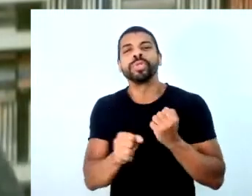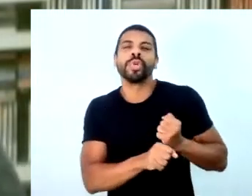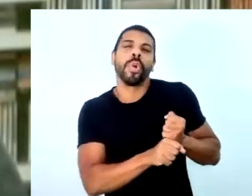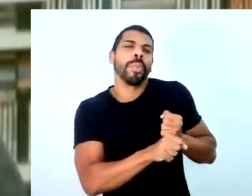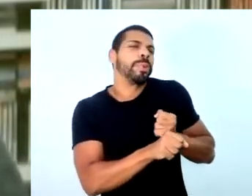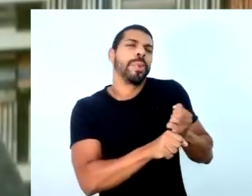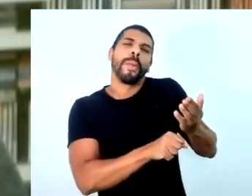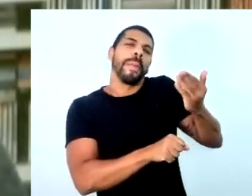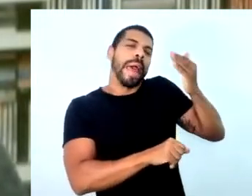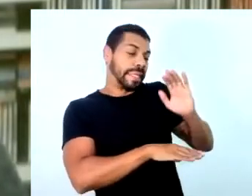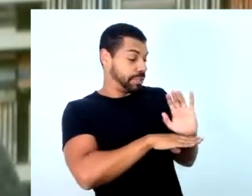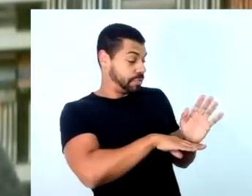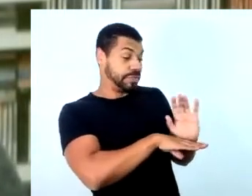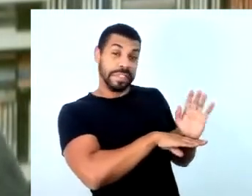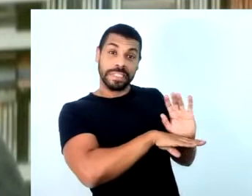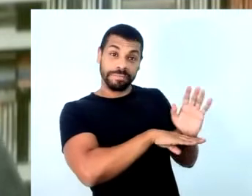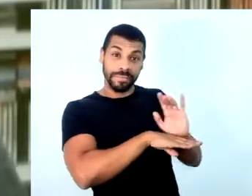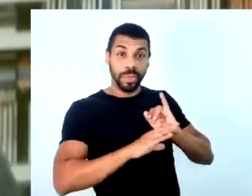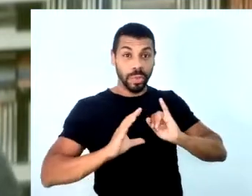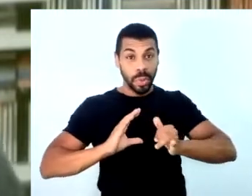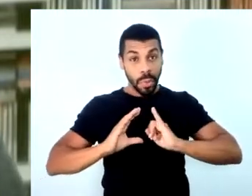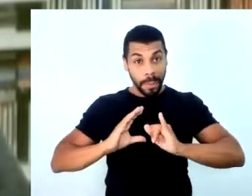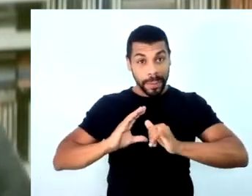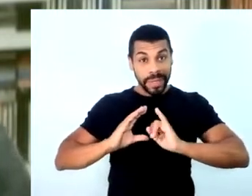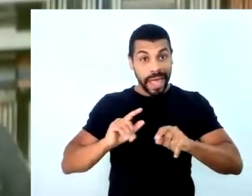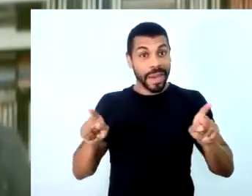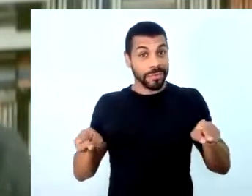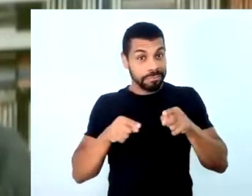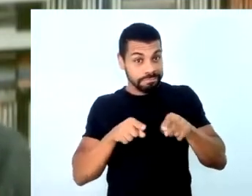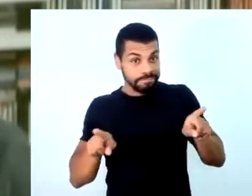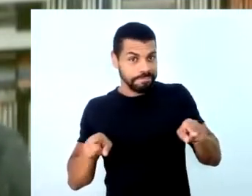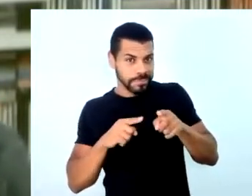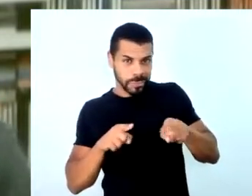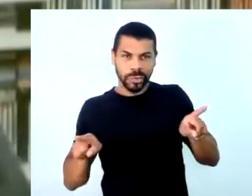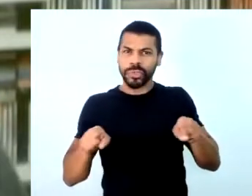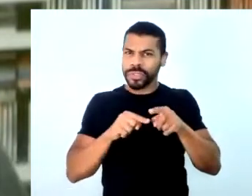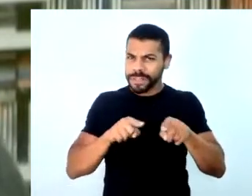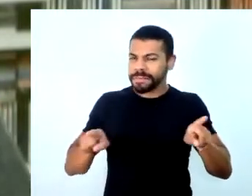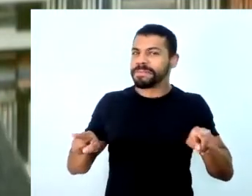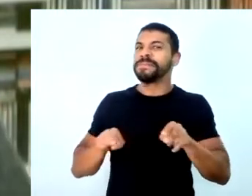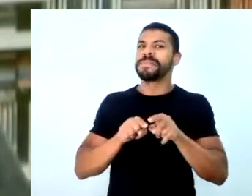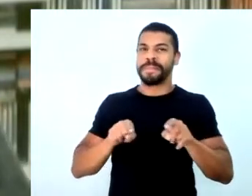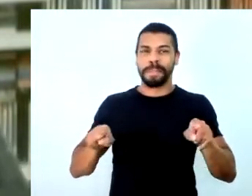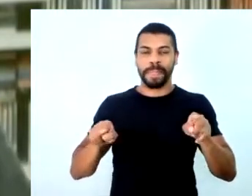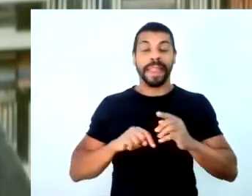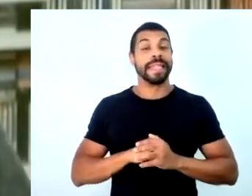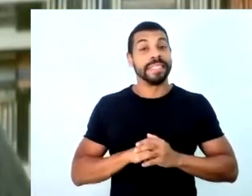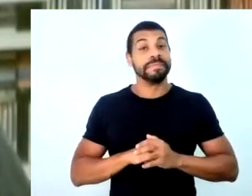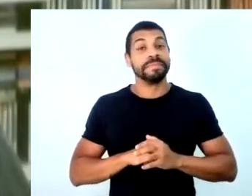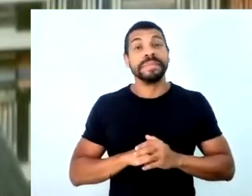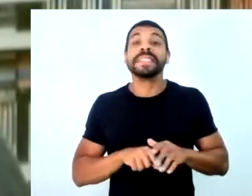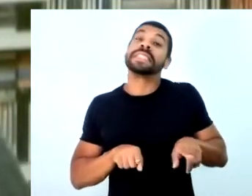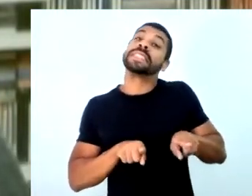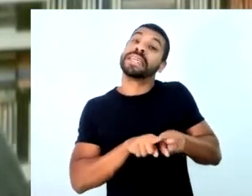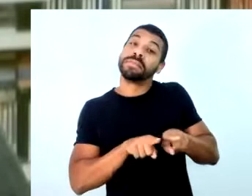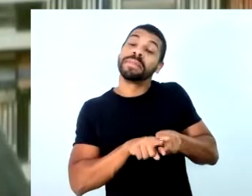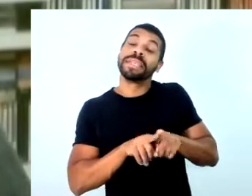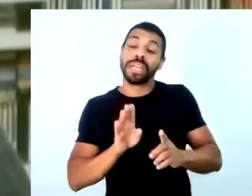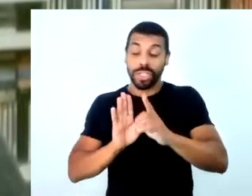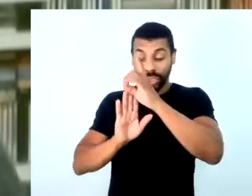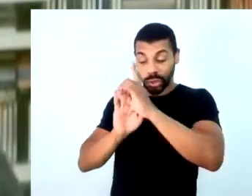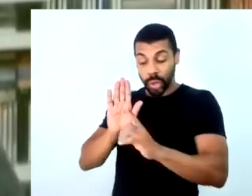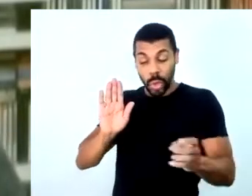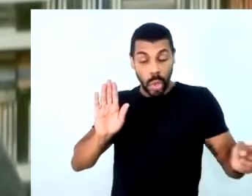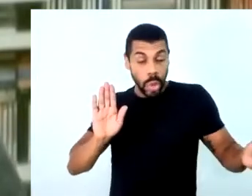de muitos anos e muitíssimos filmes, inclusive vários documentários musicais, que a gente também exibiu, ela